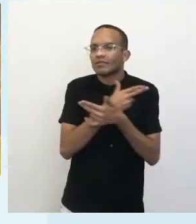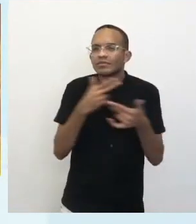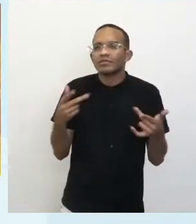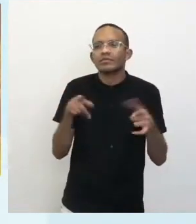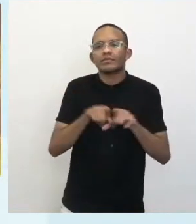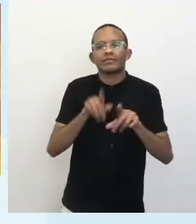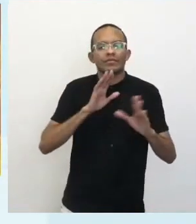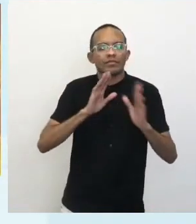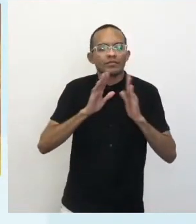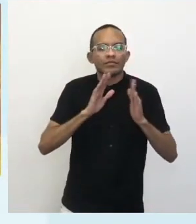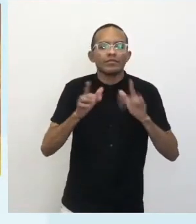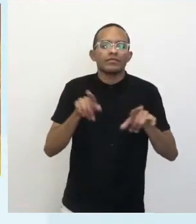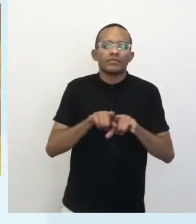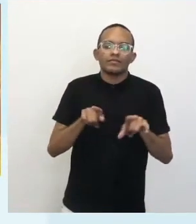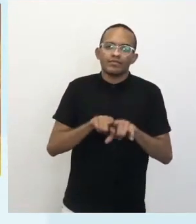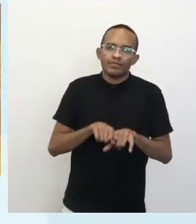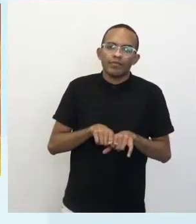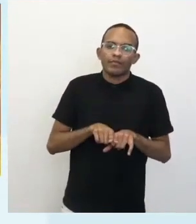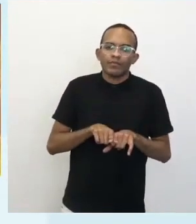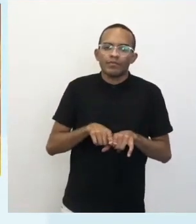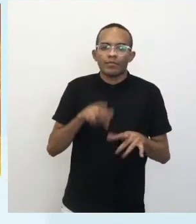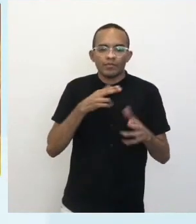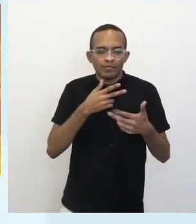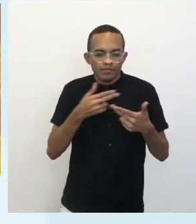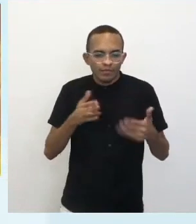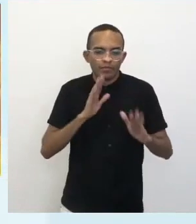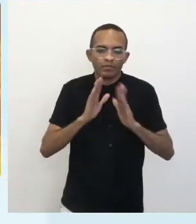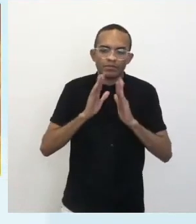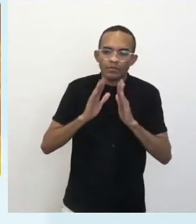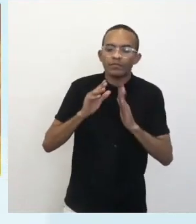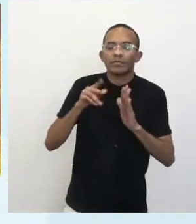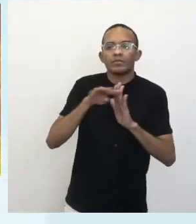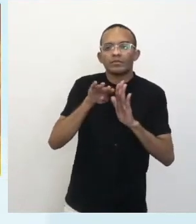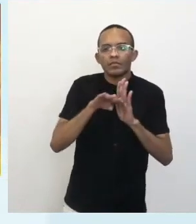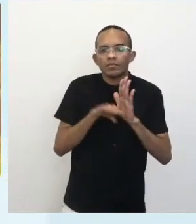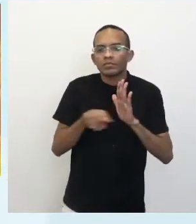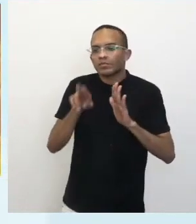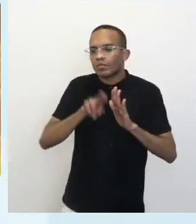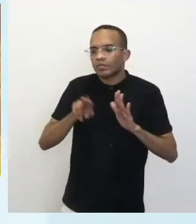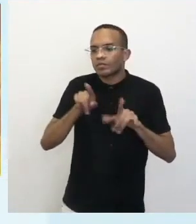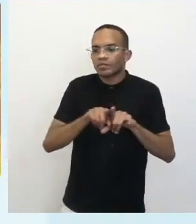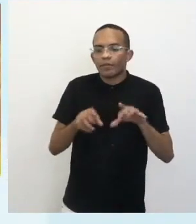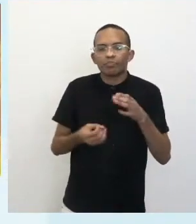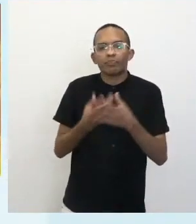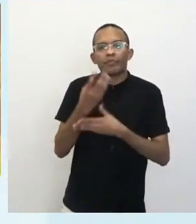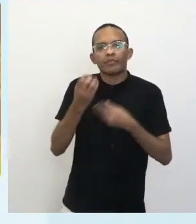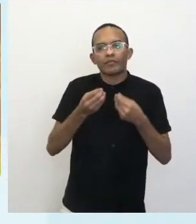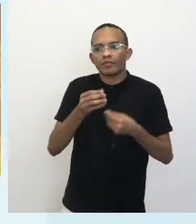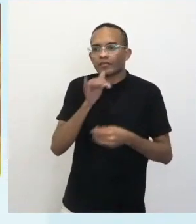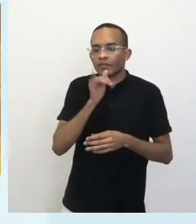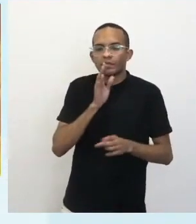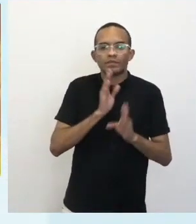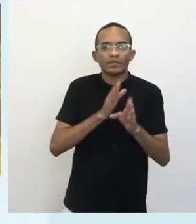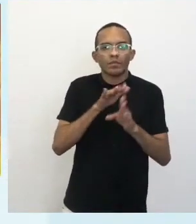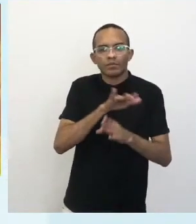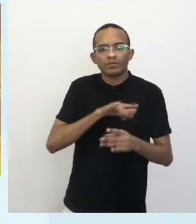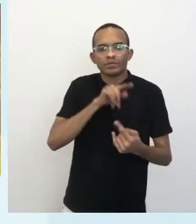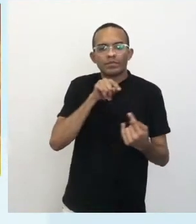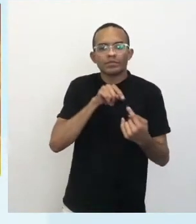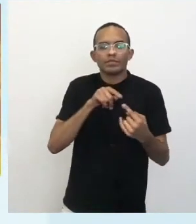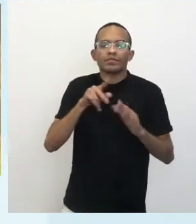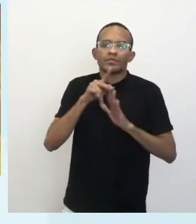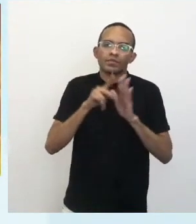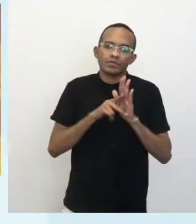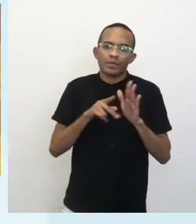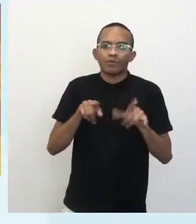né, fases aí, né? Pelos vários procedimentos que a gente vai utilizar e surge como fator norteador na execução de um projeto,